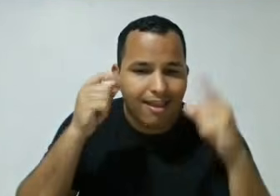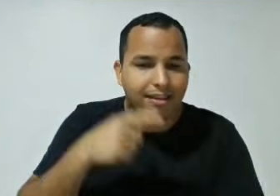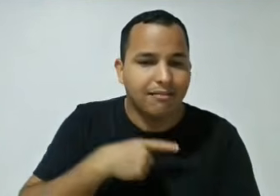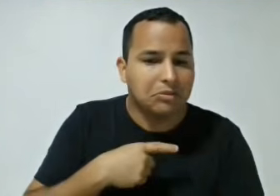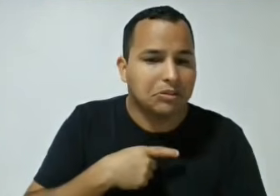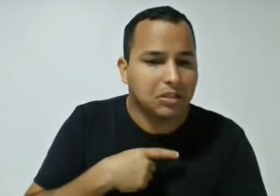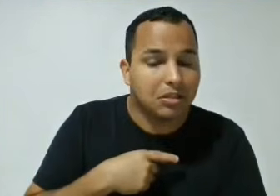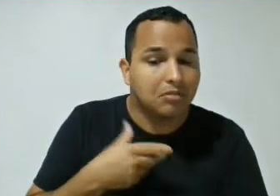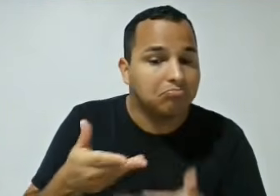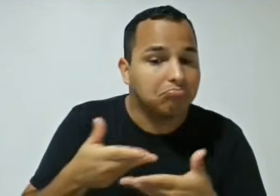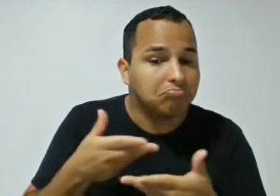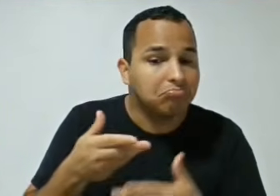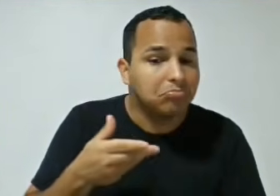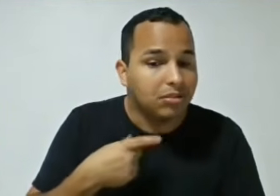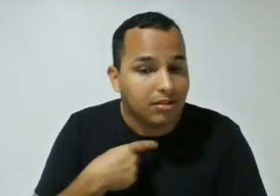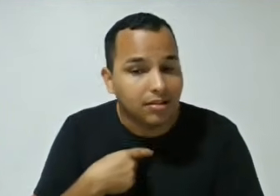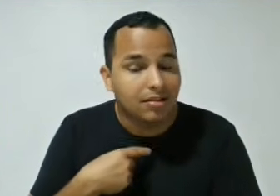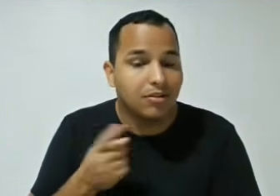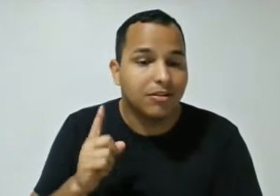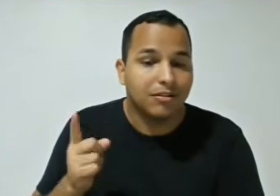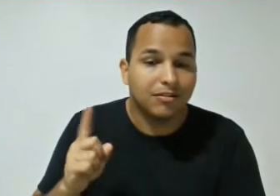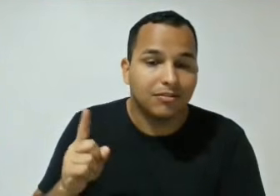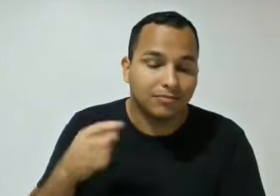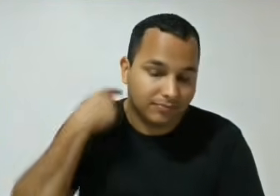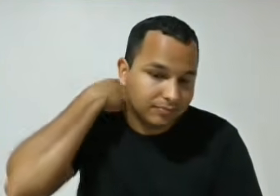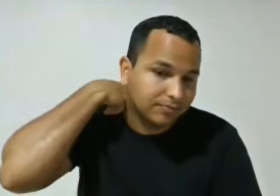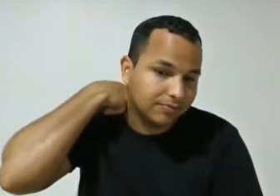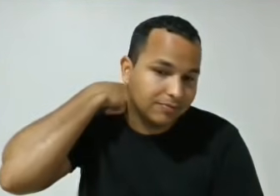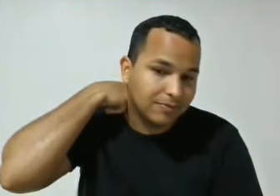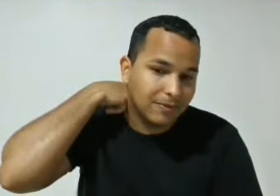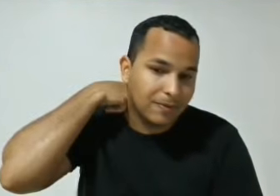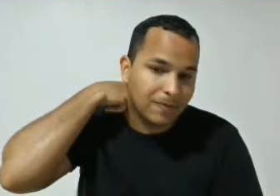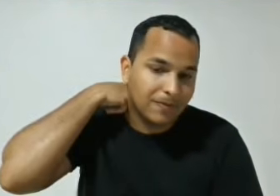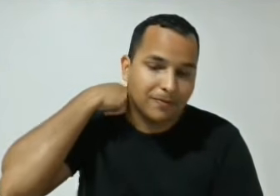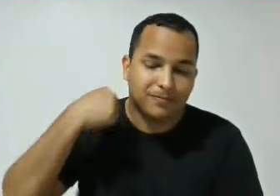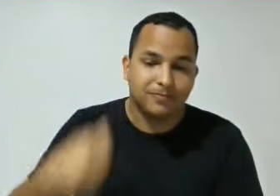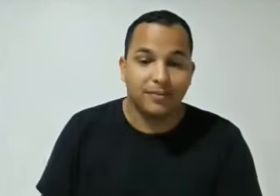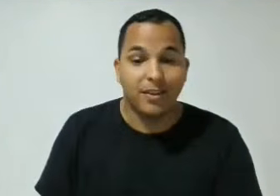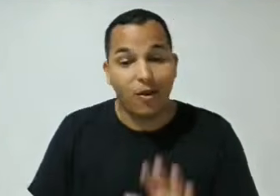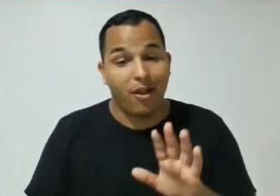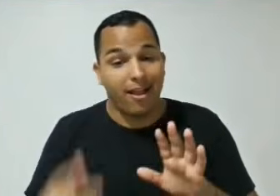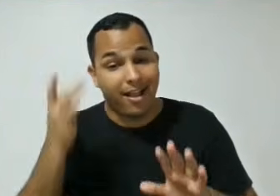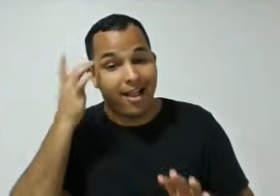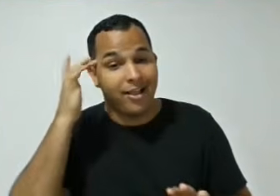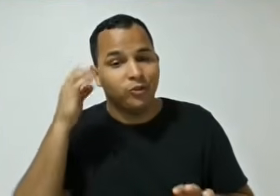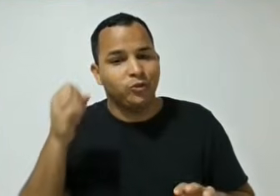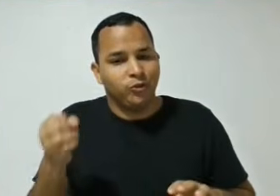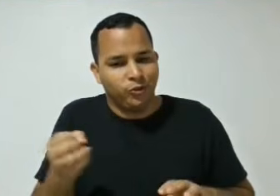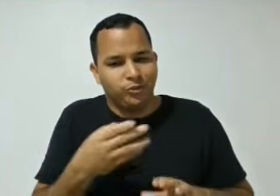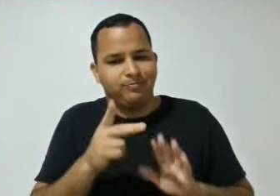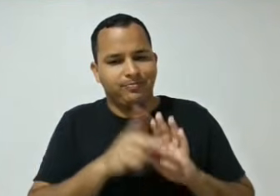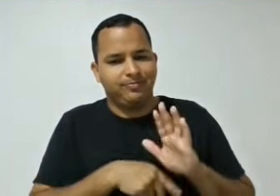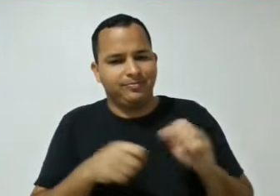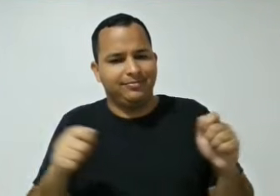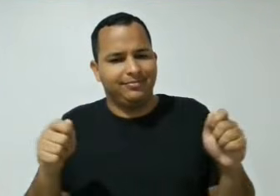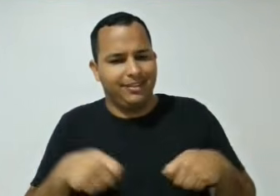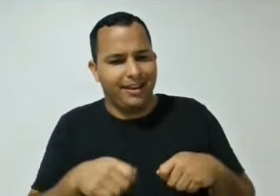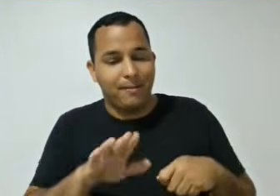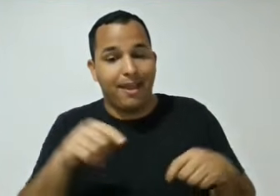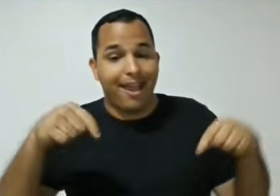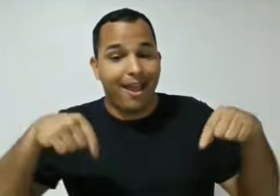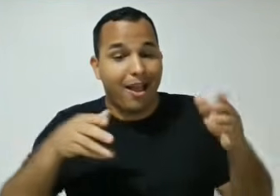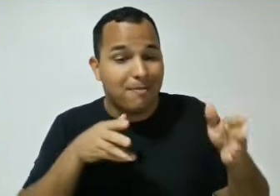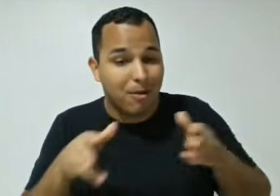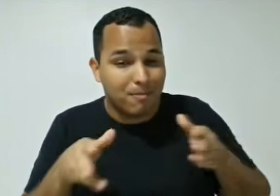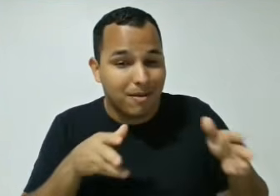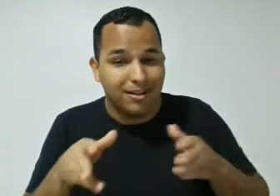figurinha, para apresentar para o público? Não, olha, eu acho que novos projetos poderiam ser interessantes, mas nesse momento,